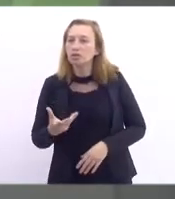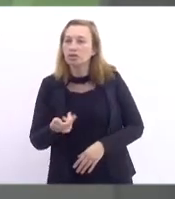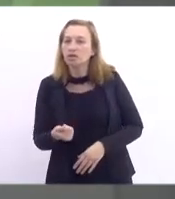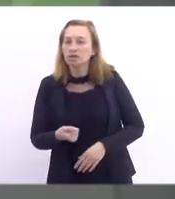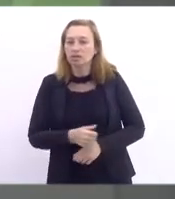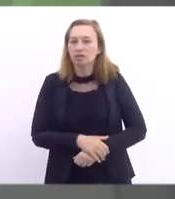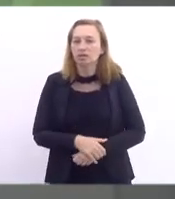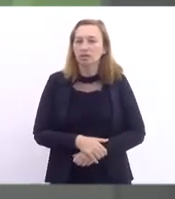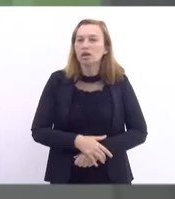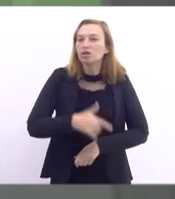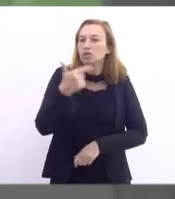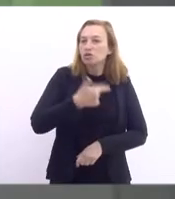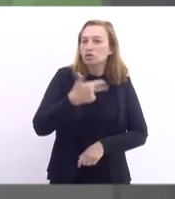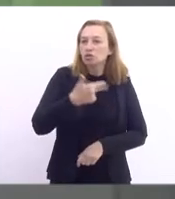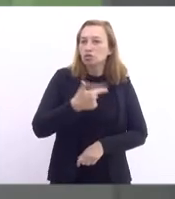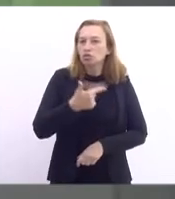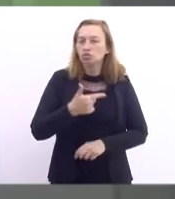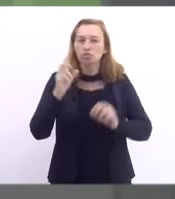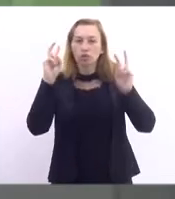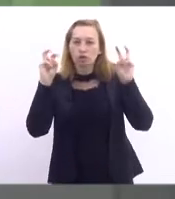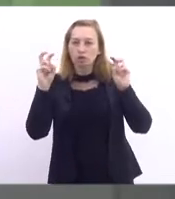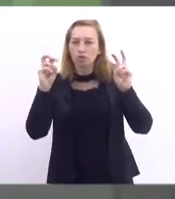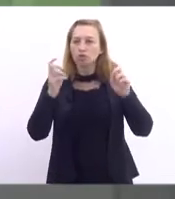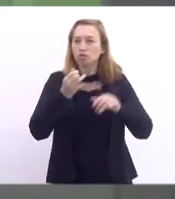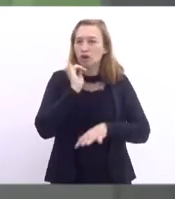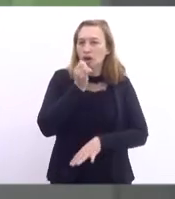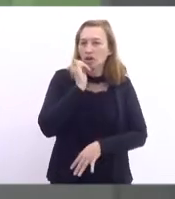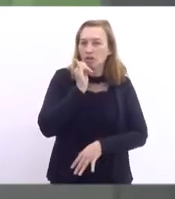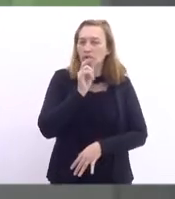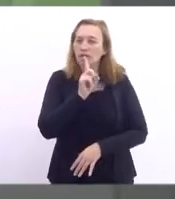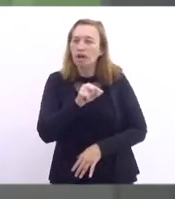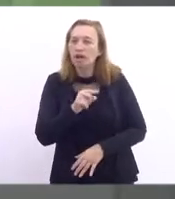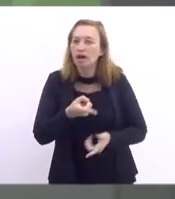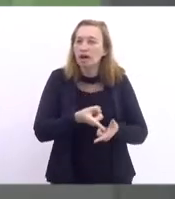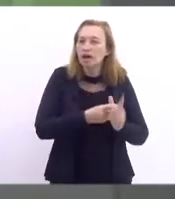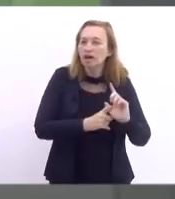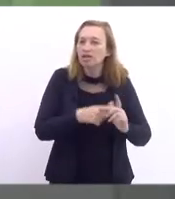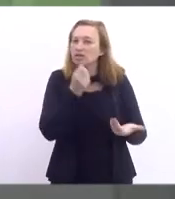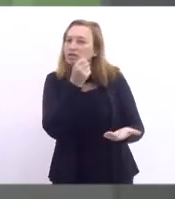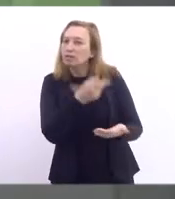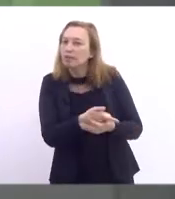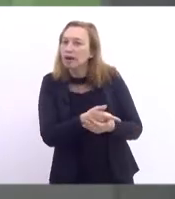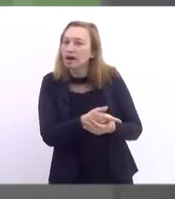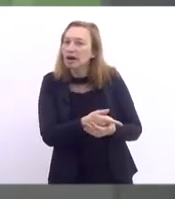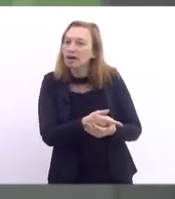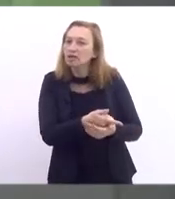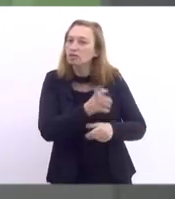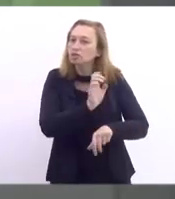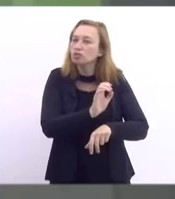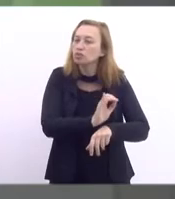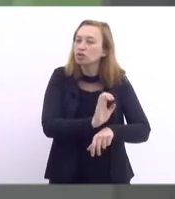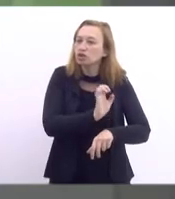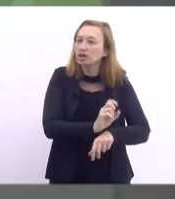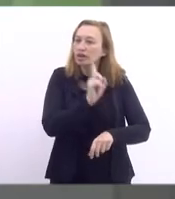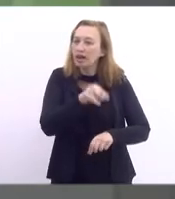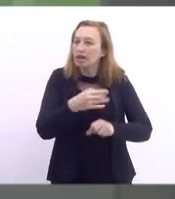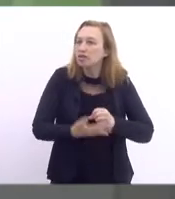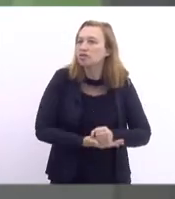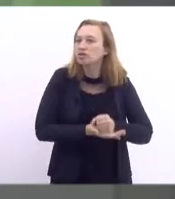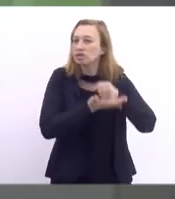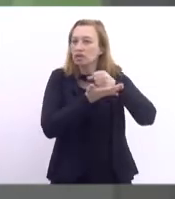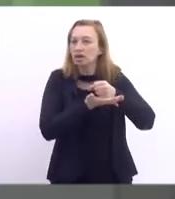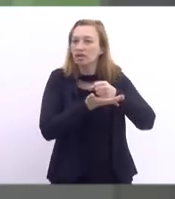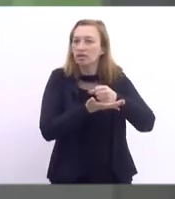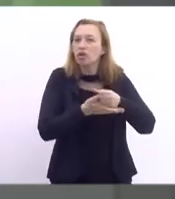e a segunda questão da do relatório seria a dívida consolidada do estado é sustentável